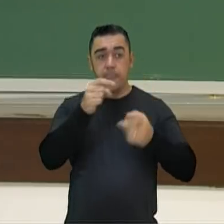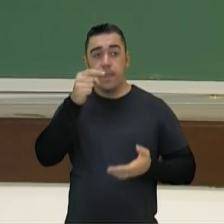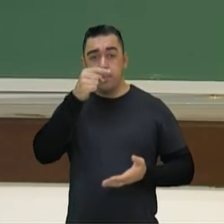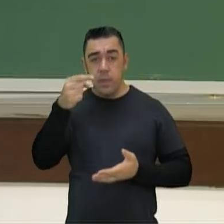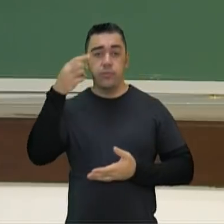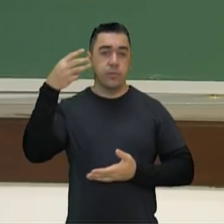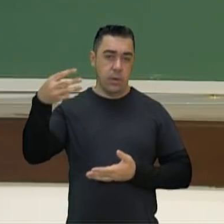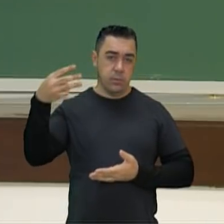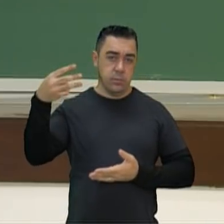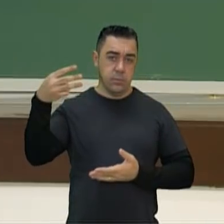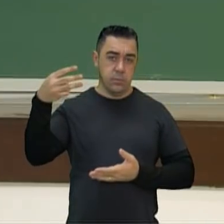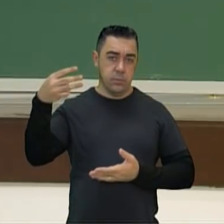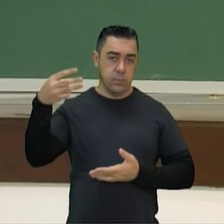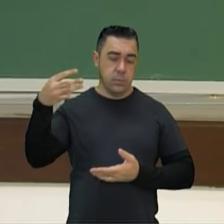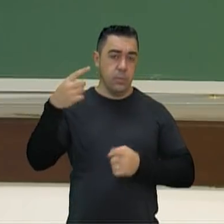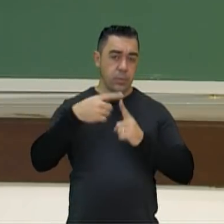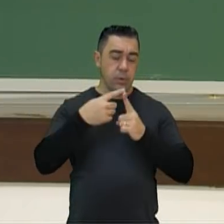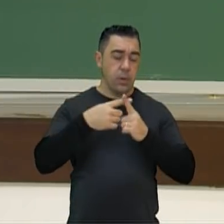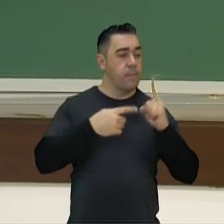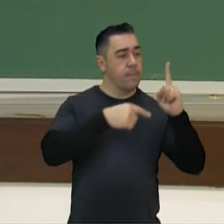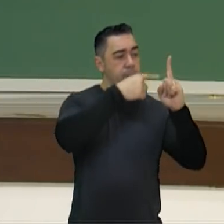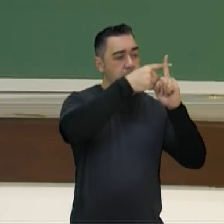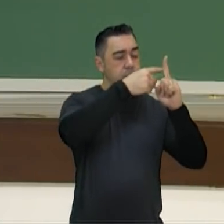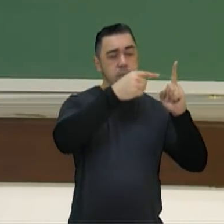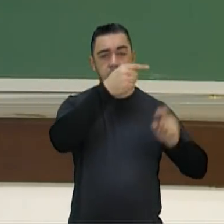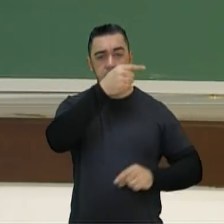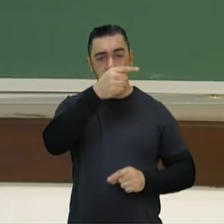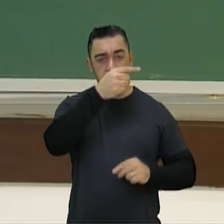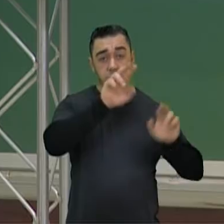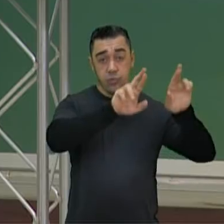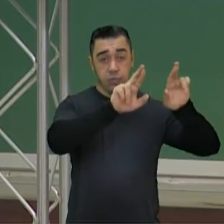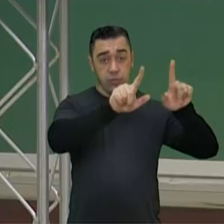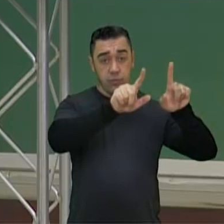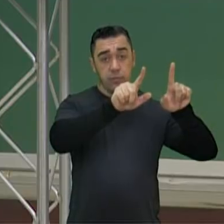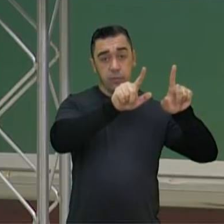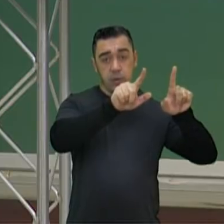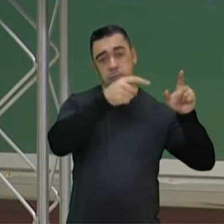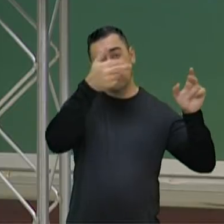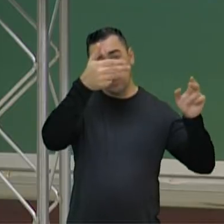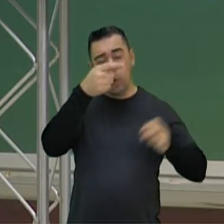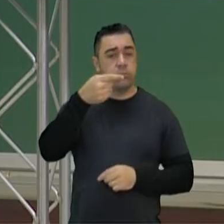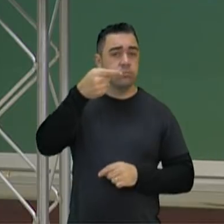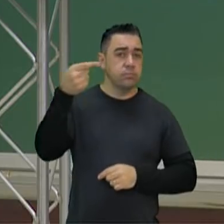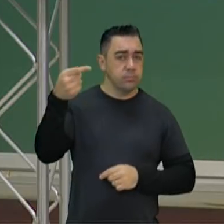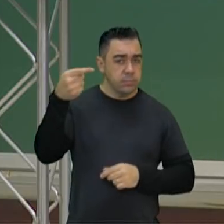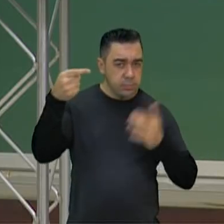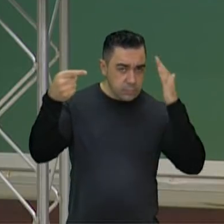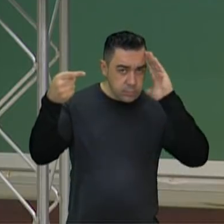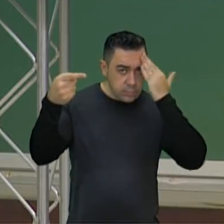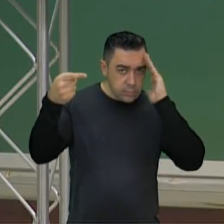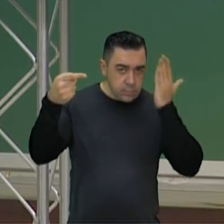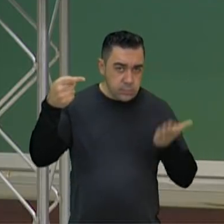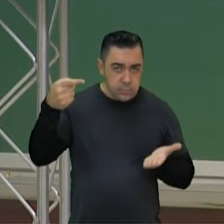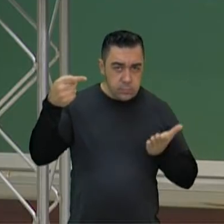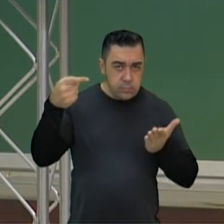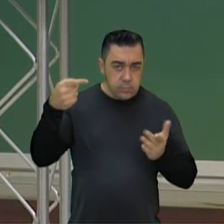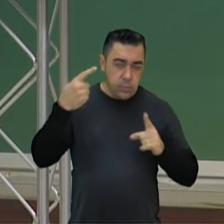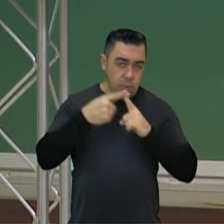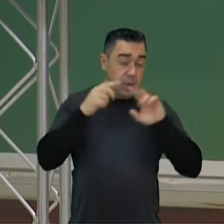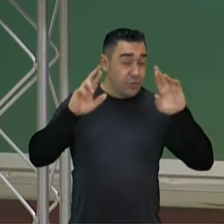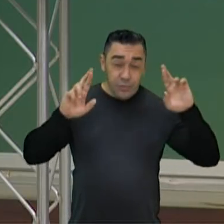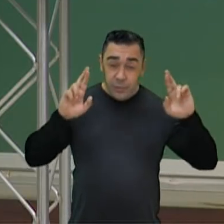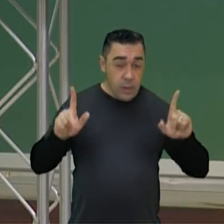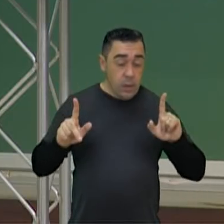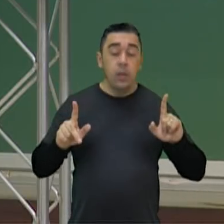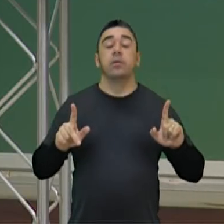menos 3. Jogo dos sinais. Menos e mais, menos. Pois sinal